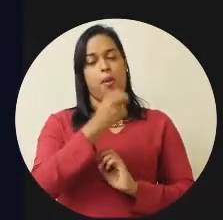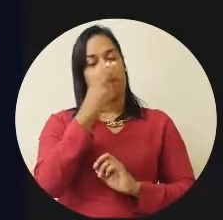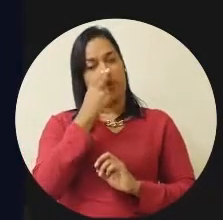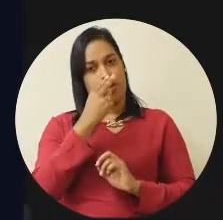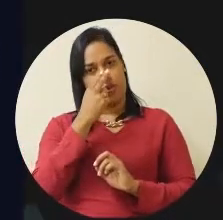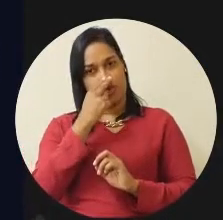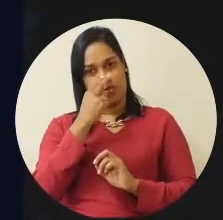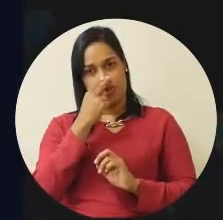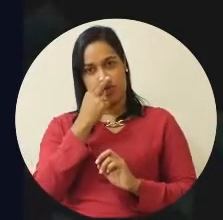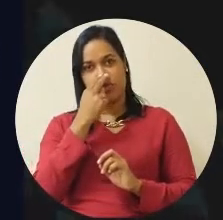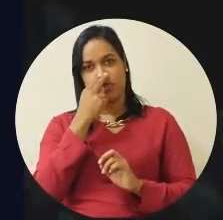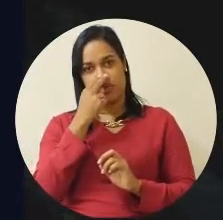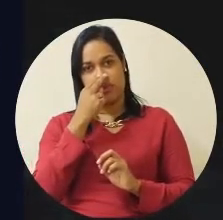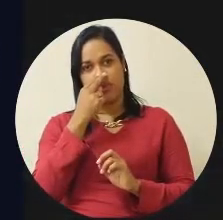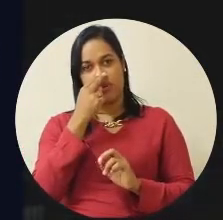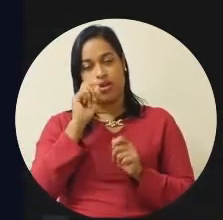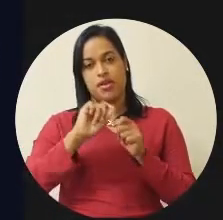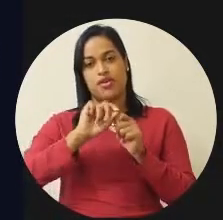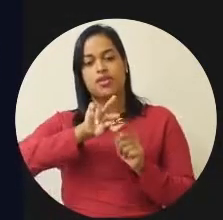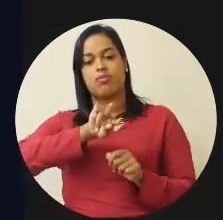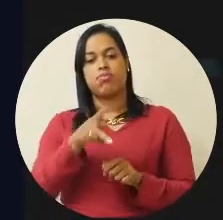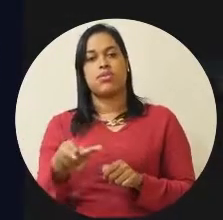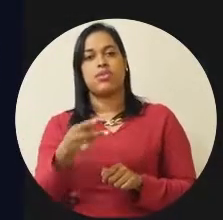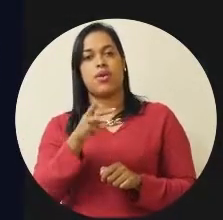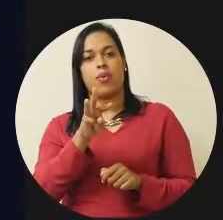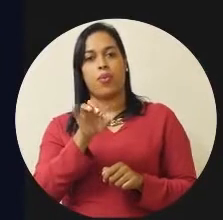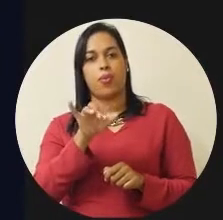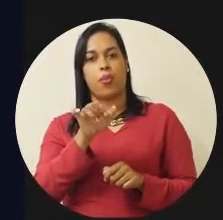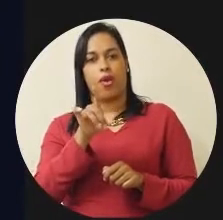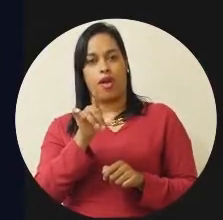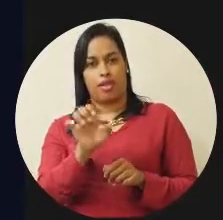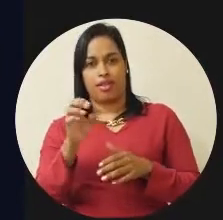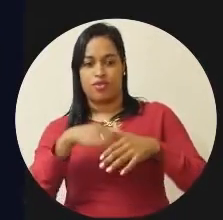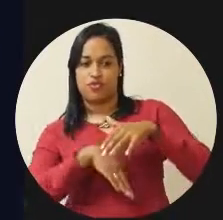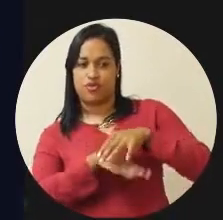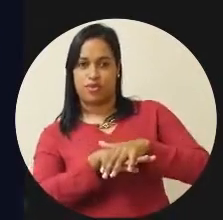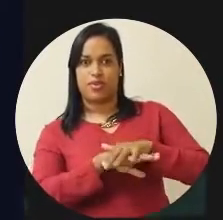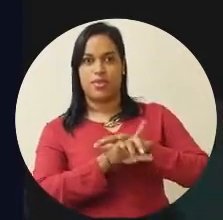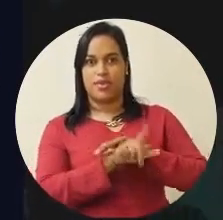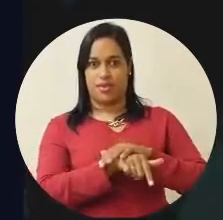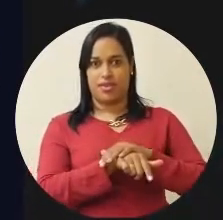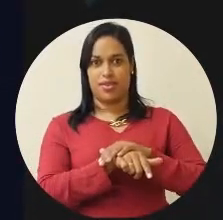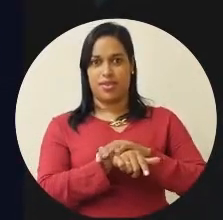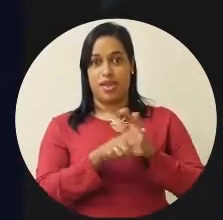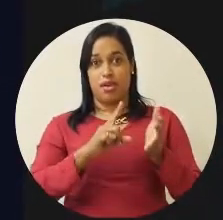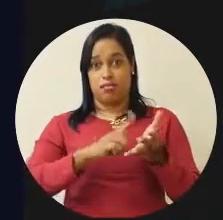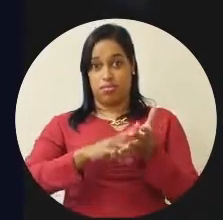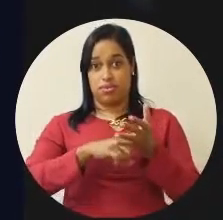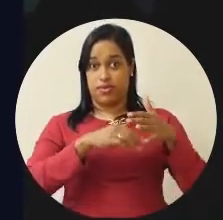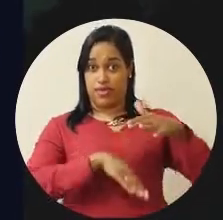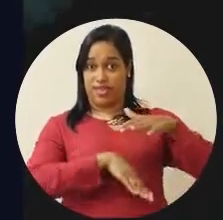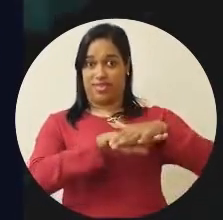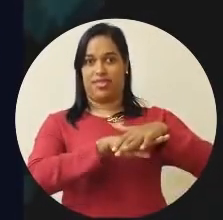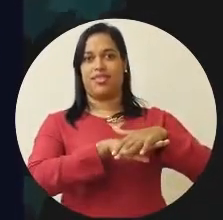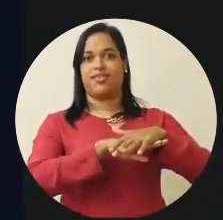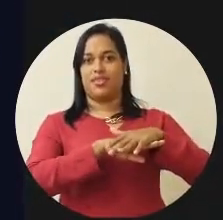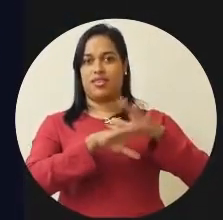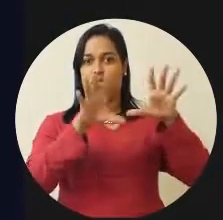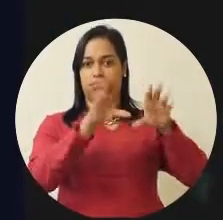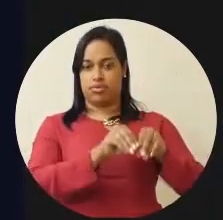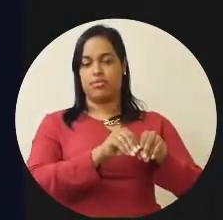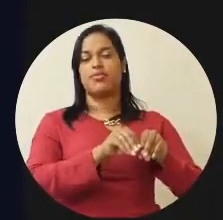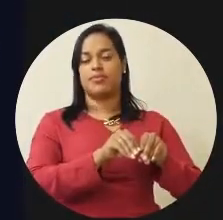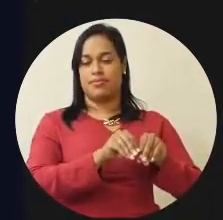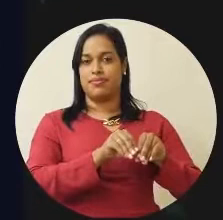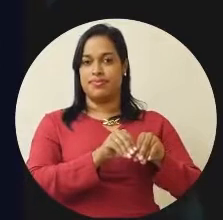elemento e vai fazer o Ride. Então a gente vai esconder. Quando o elemento for clicado, ele esconde esse elemento que foi